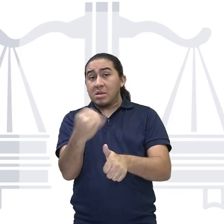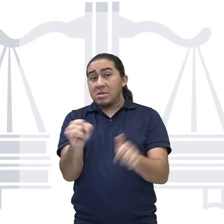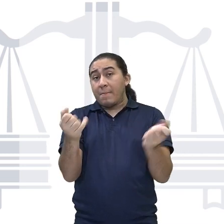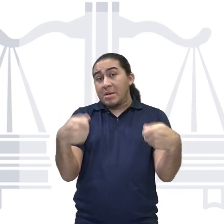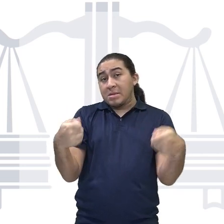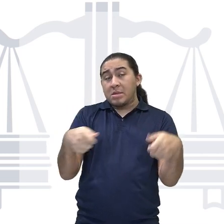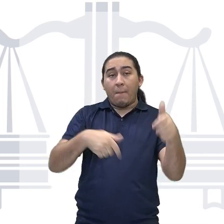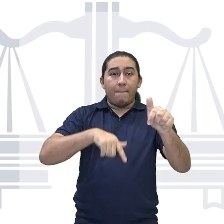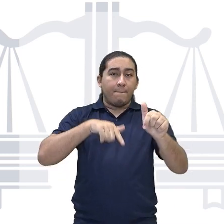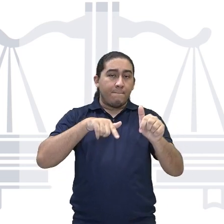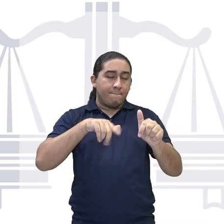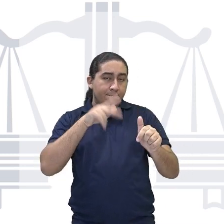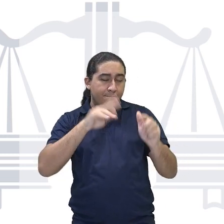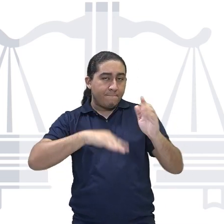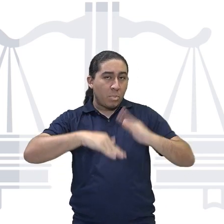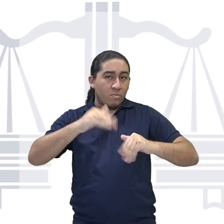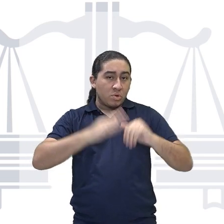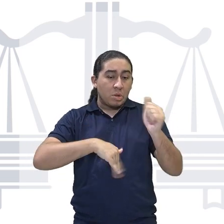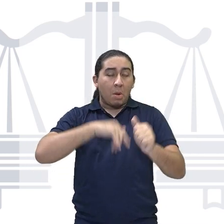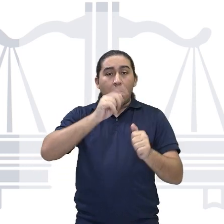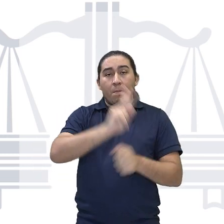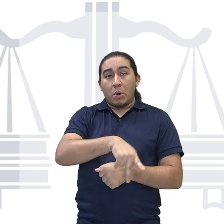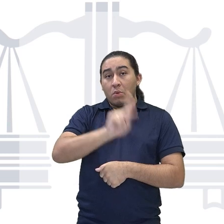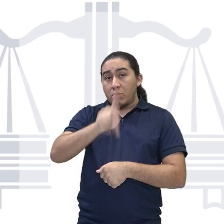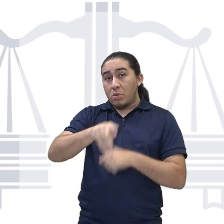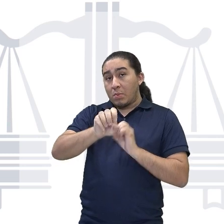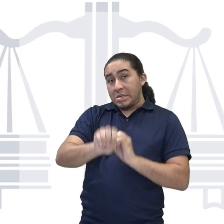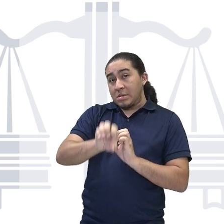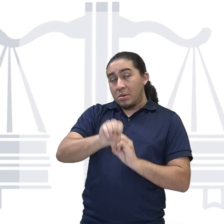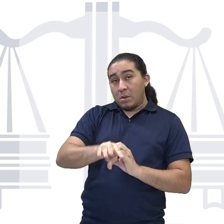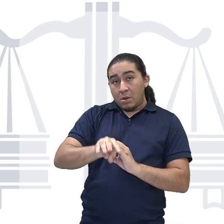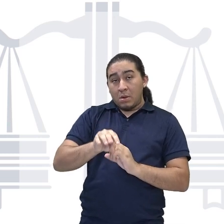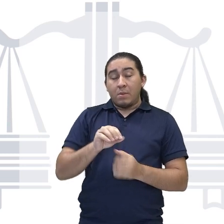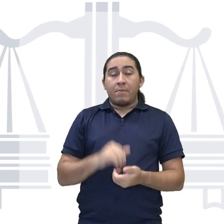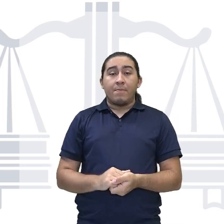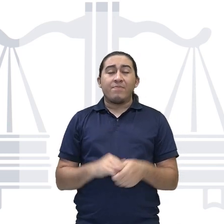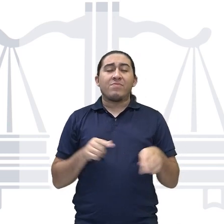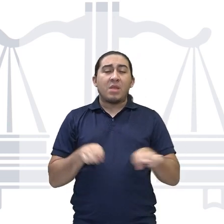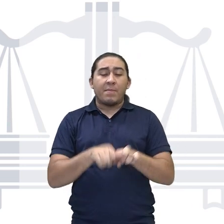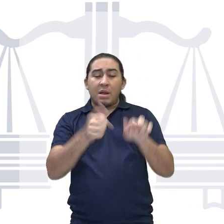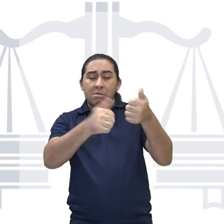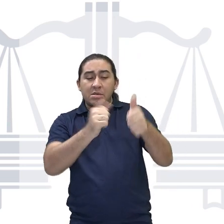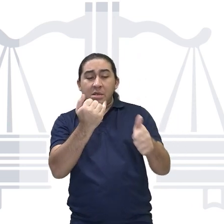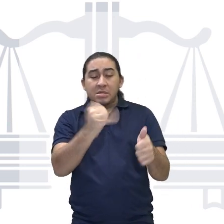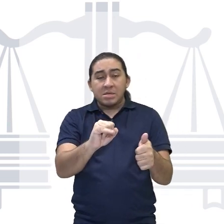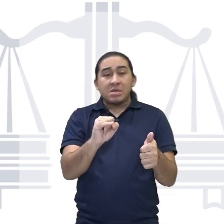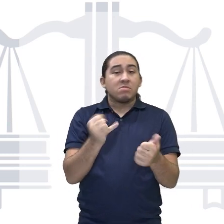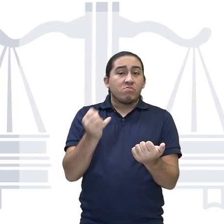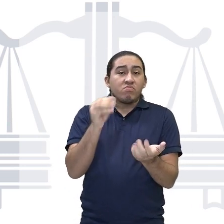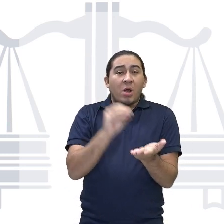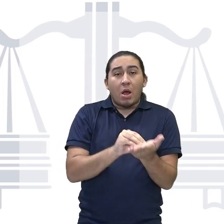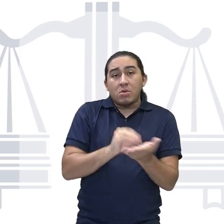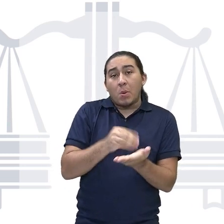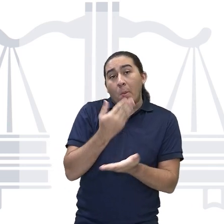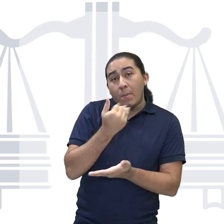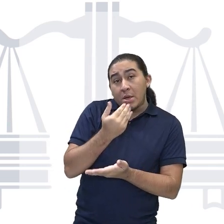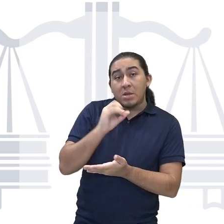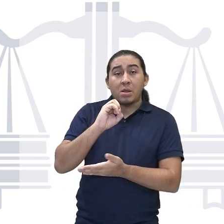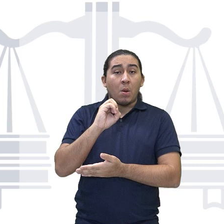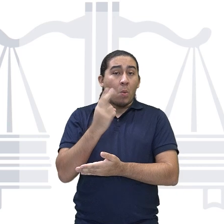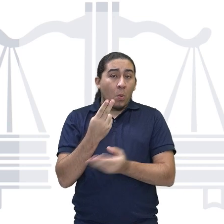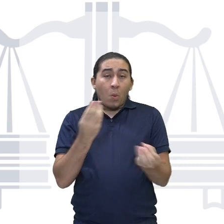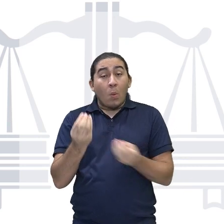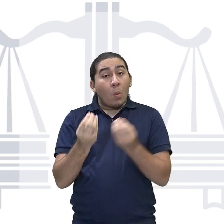professores. Junto com isso, verifica se precisa alimentação e transporte dos